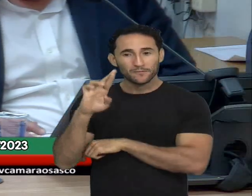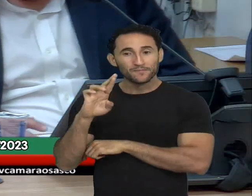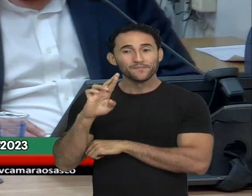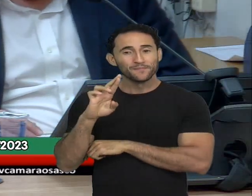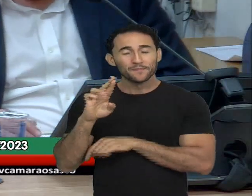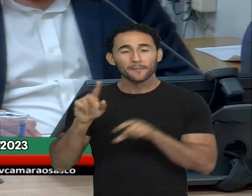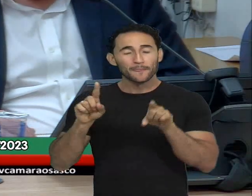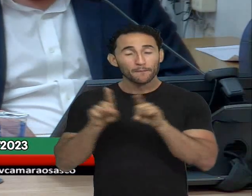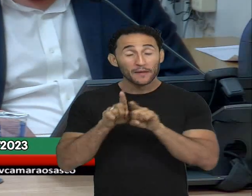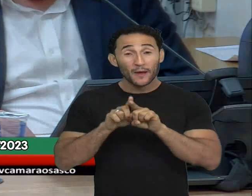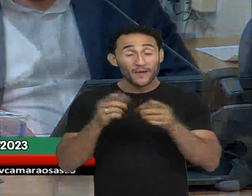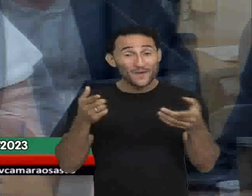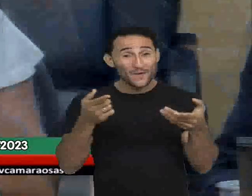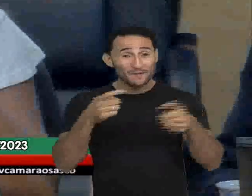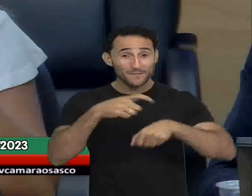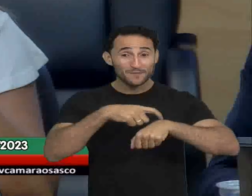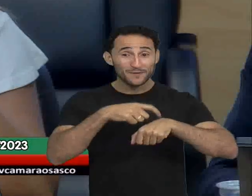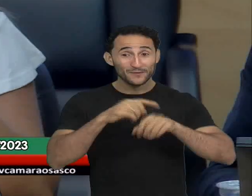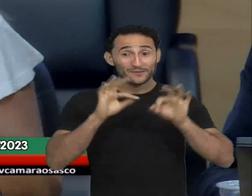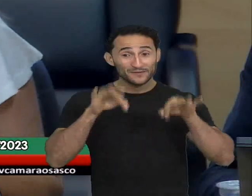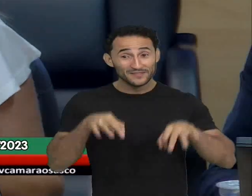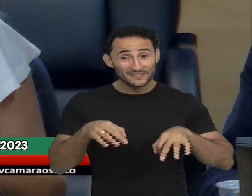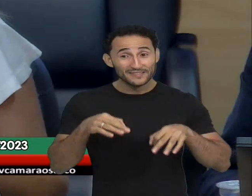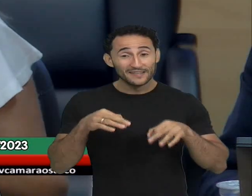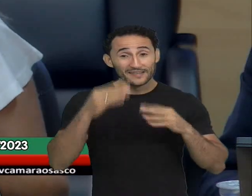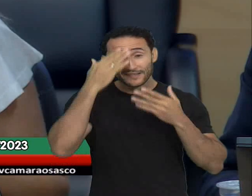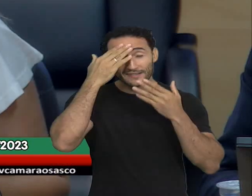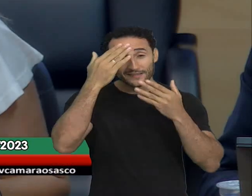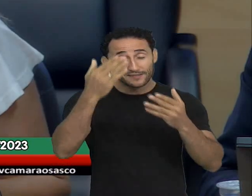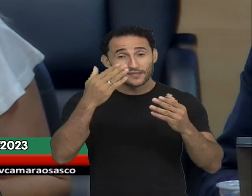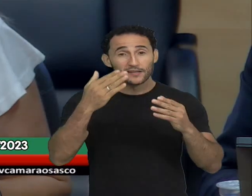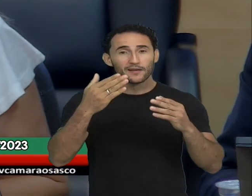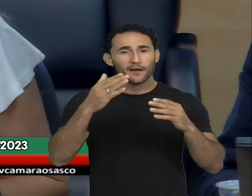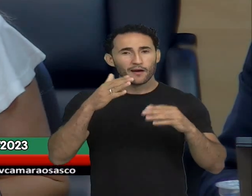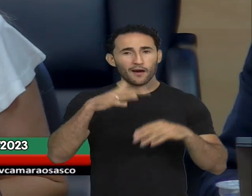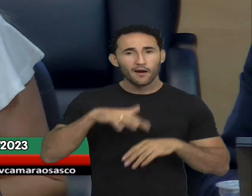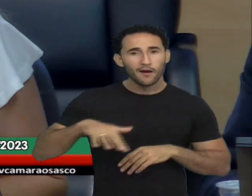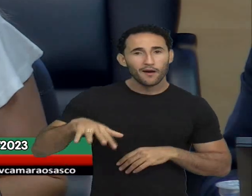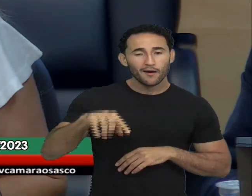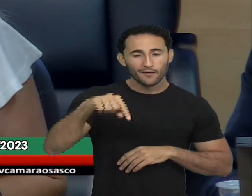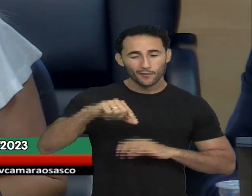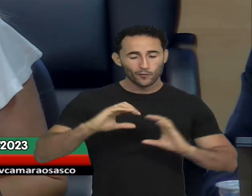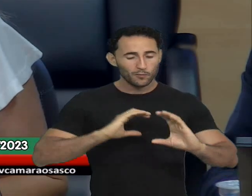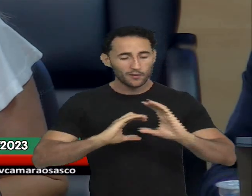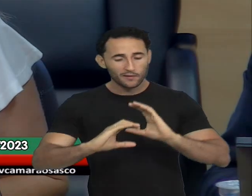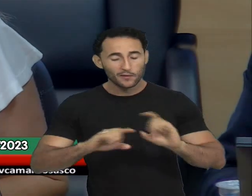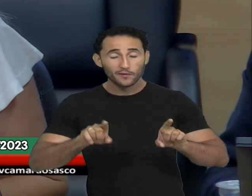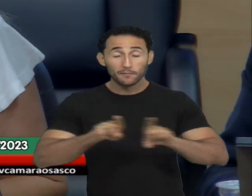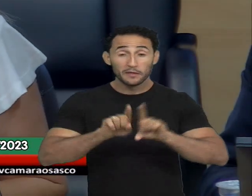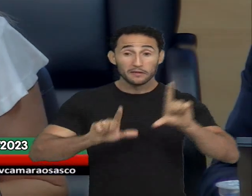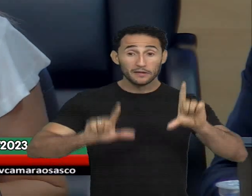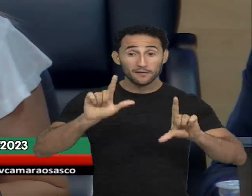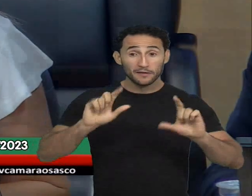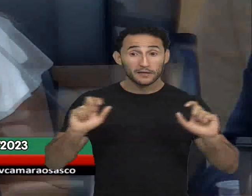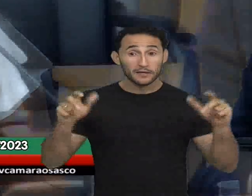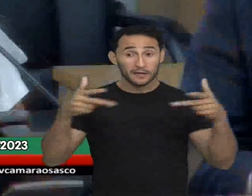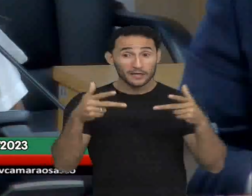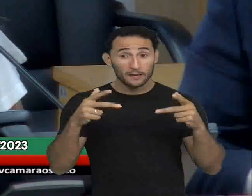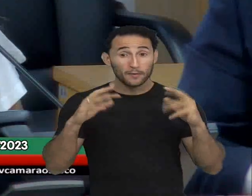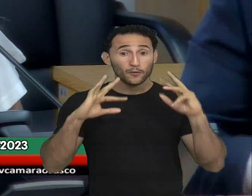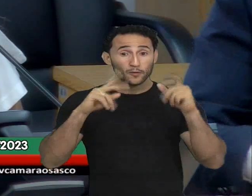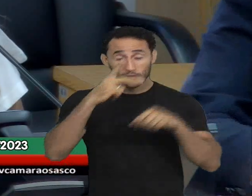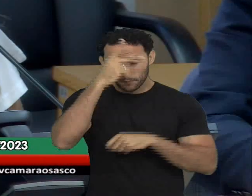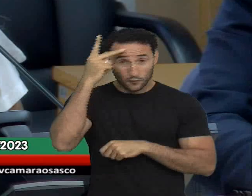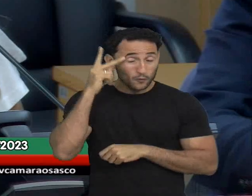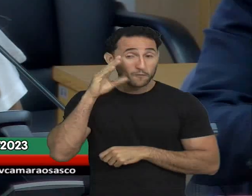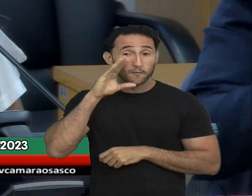estamos indo finalmente, né? Quero agradecer a comunicação dessa casa, a TV Câmara, agradecer a todos os